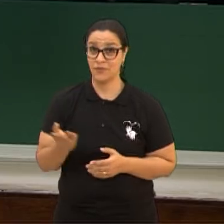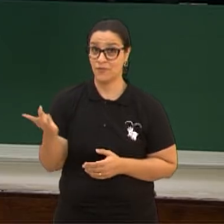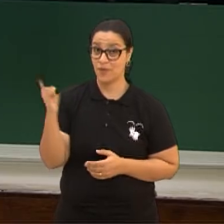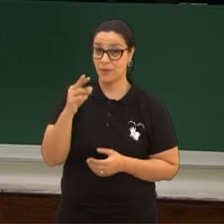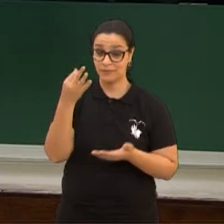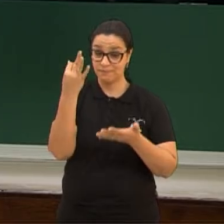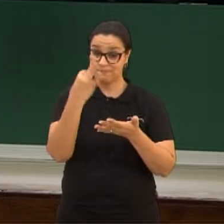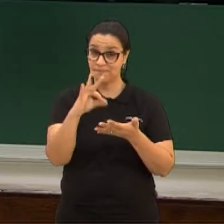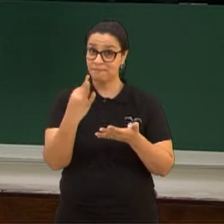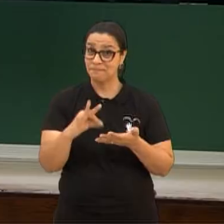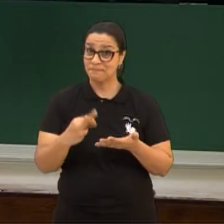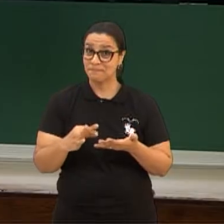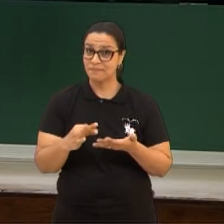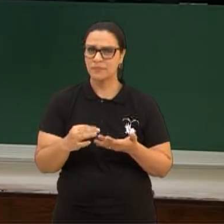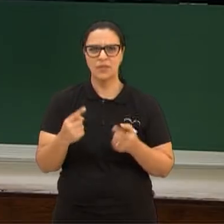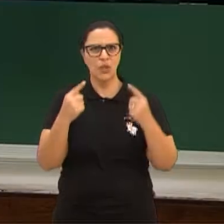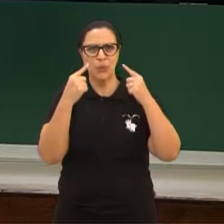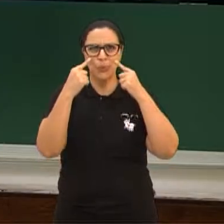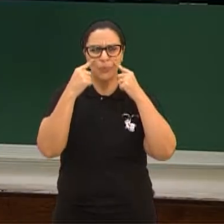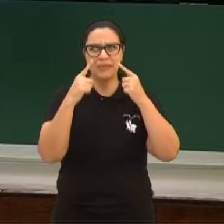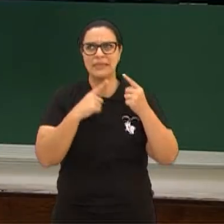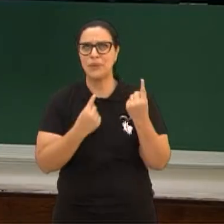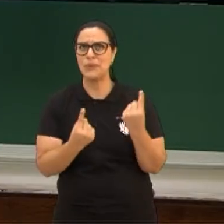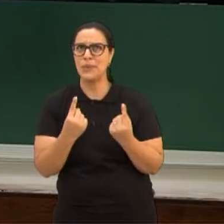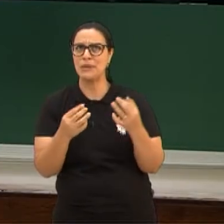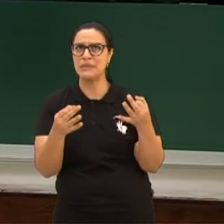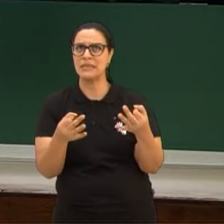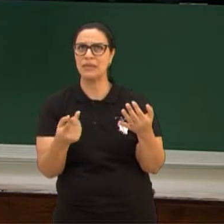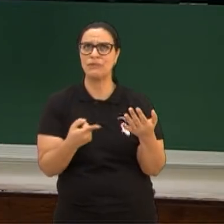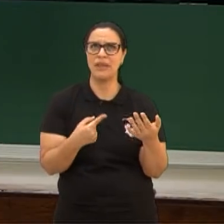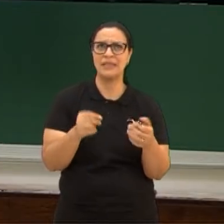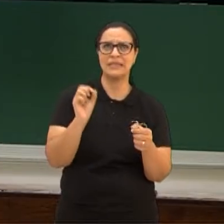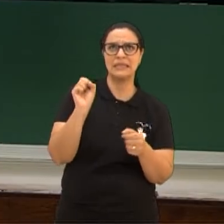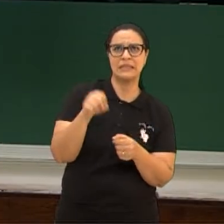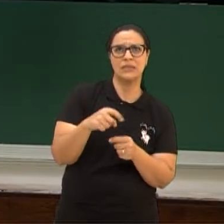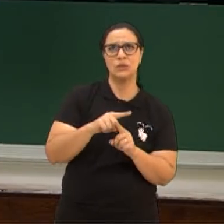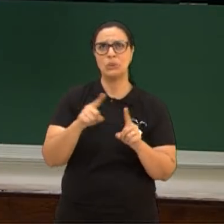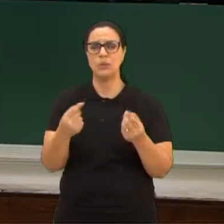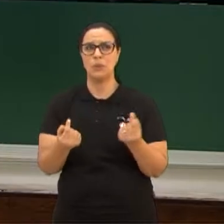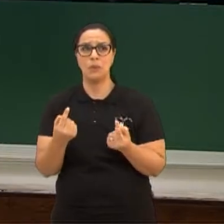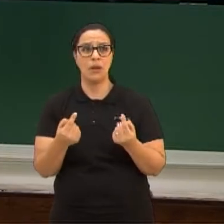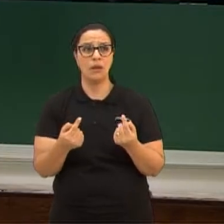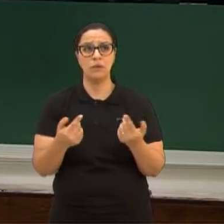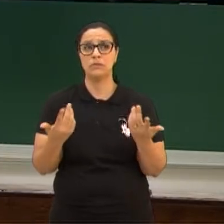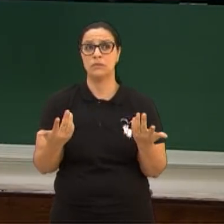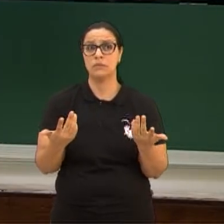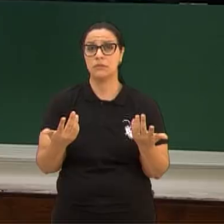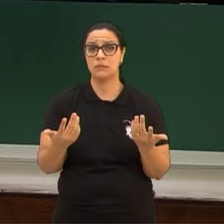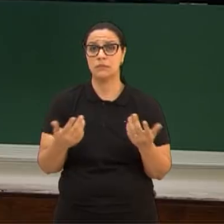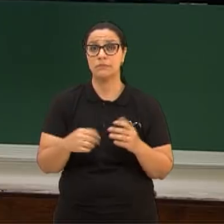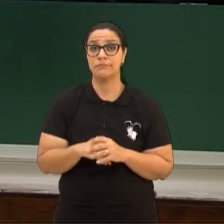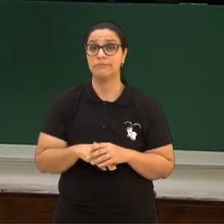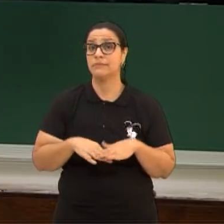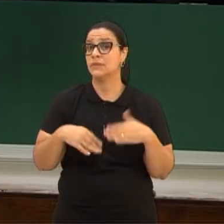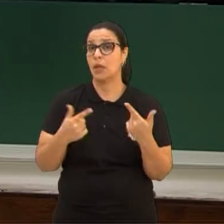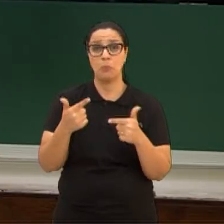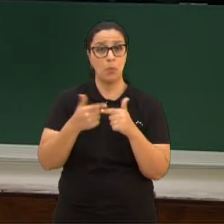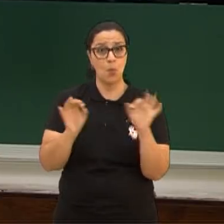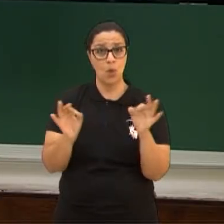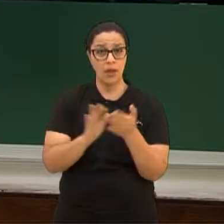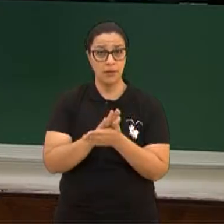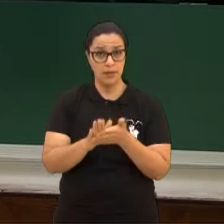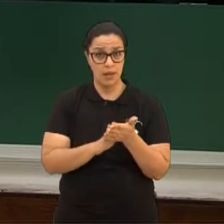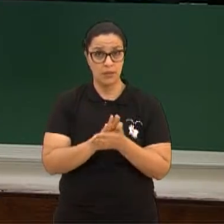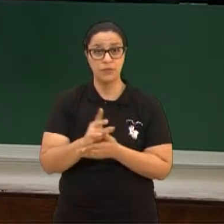Vamos conferir? Ficou na dúvida qual das duas frases colocar na forma negativa e qual na afirmativa? Não tem